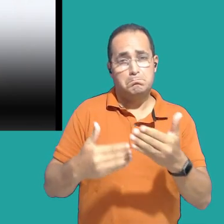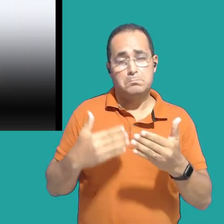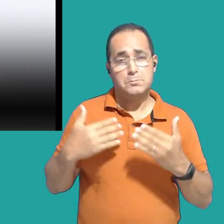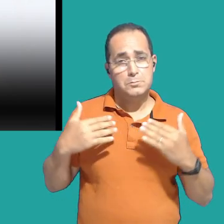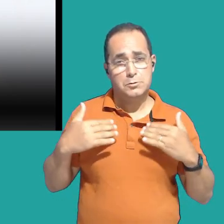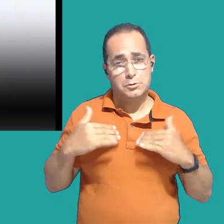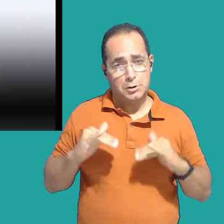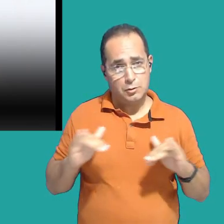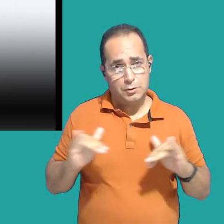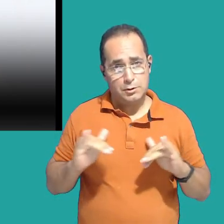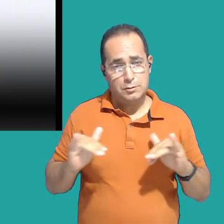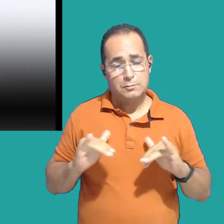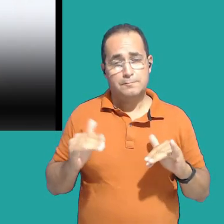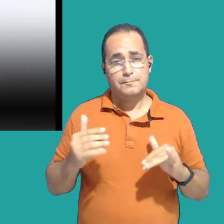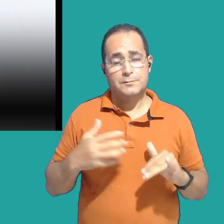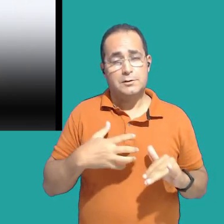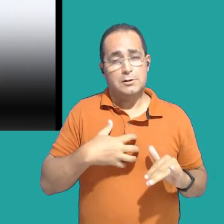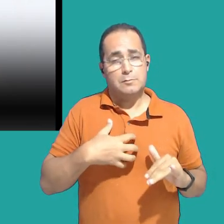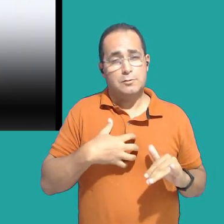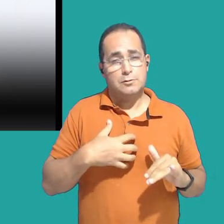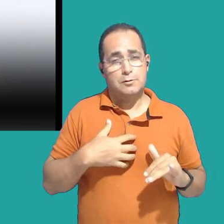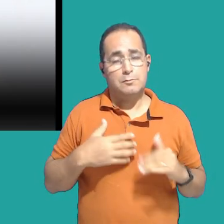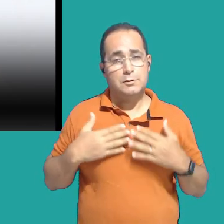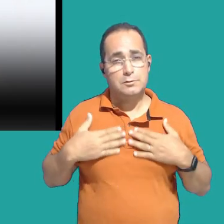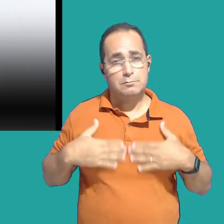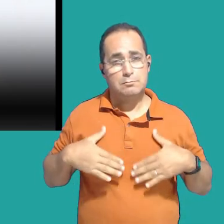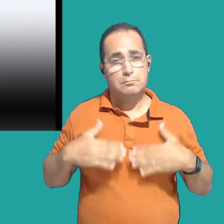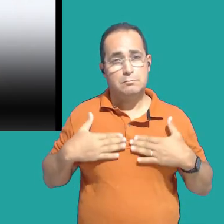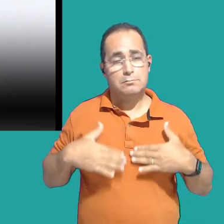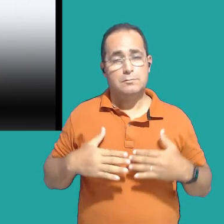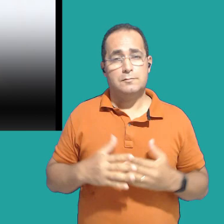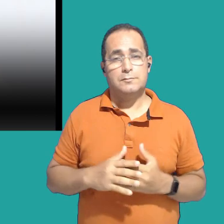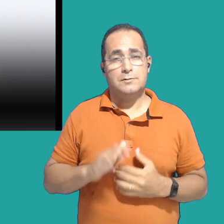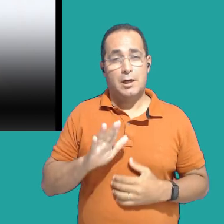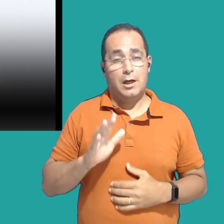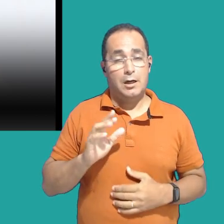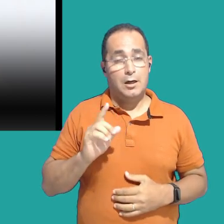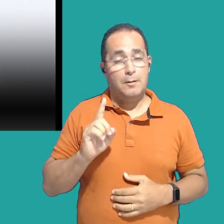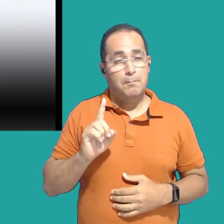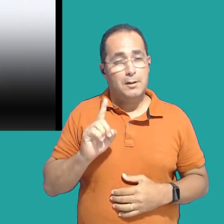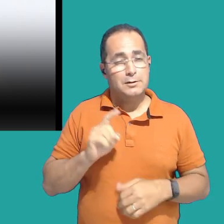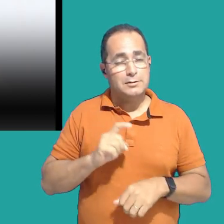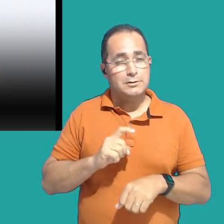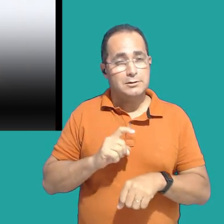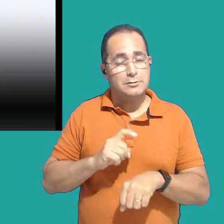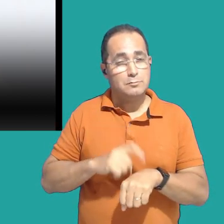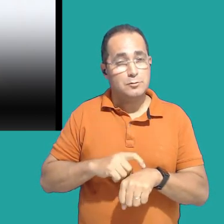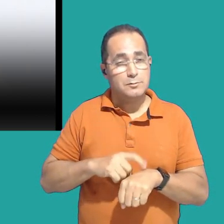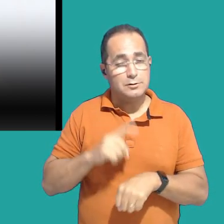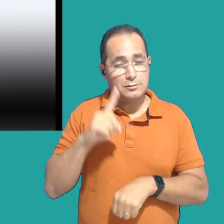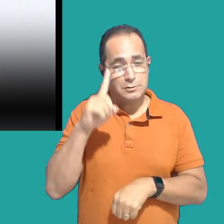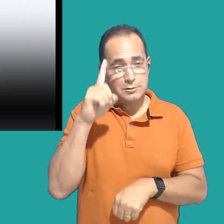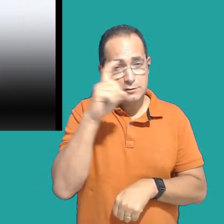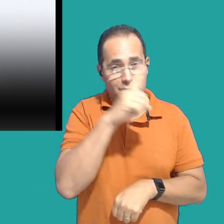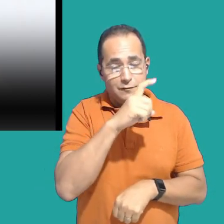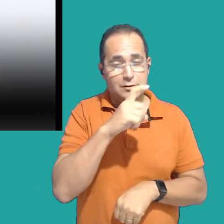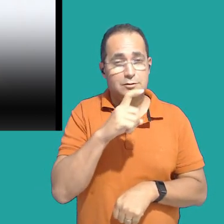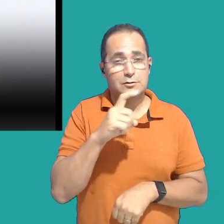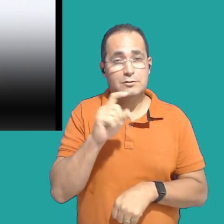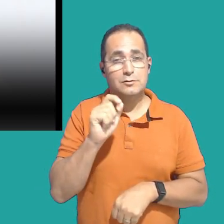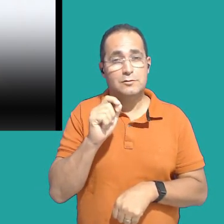tranquilo, emocionalmente. No entanto, a parte dolorida,